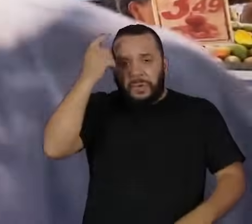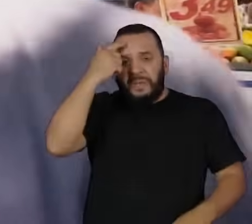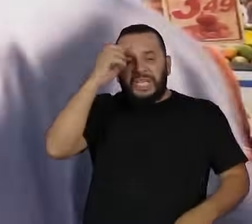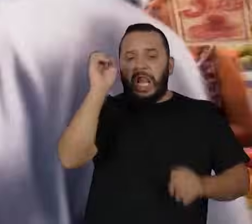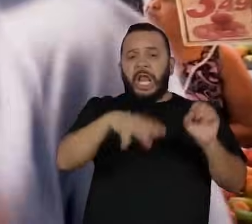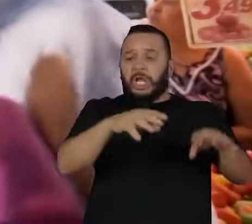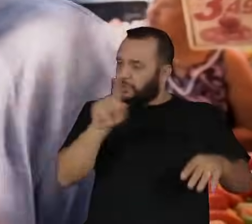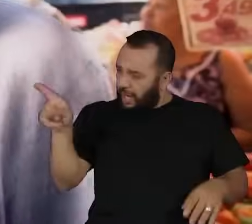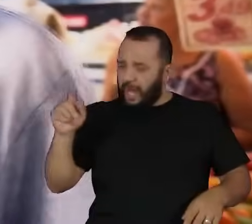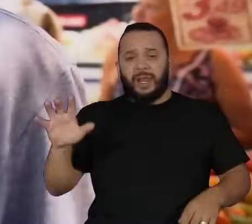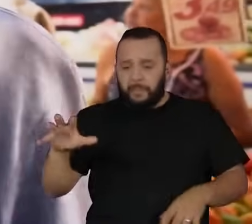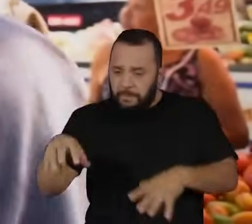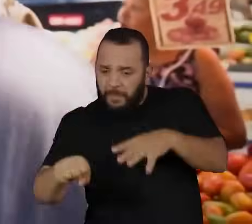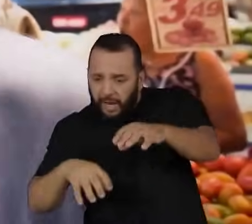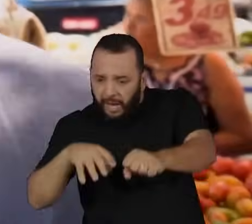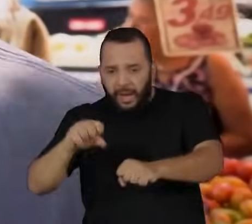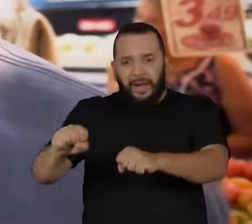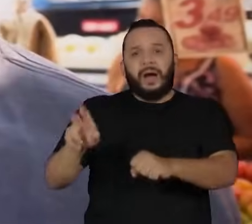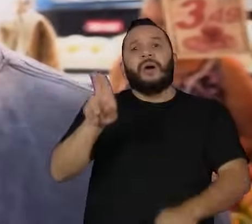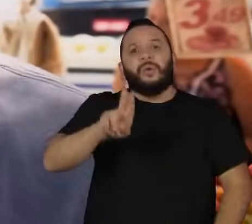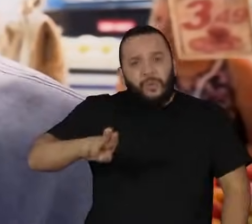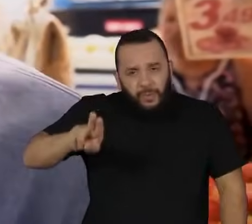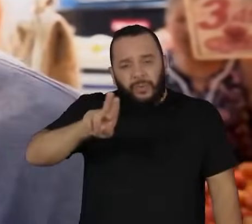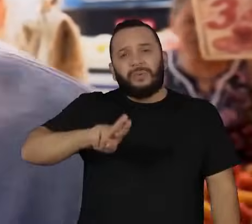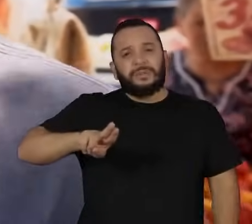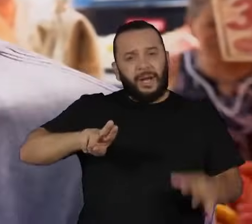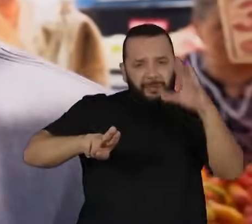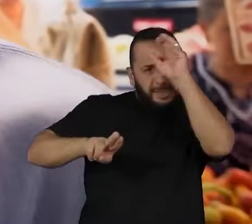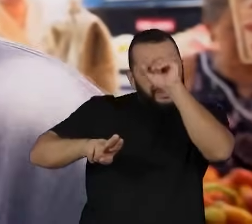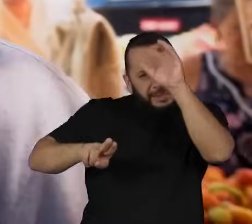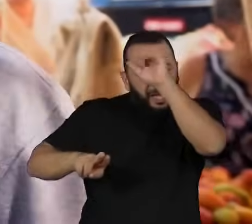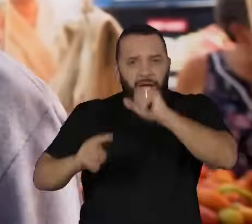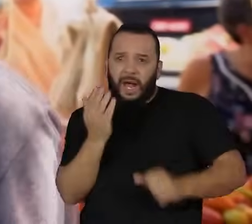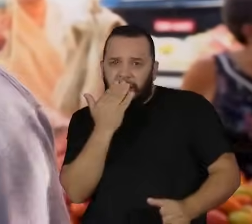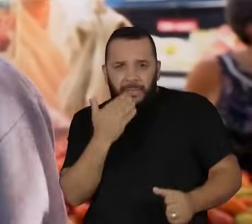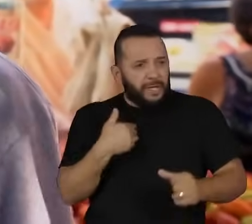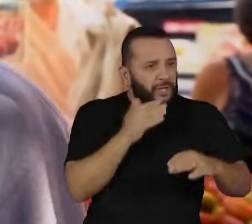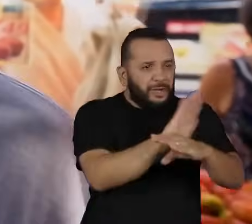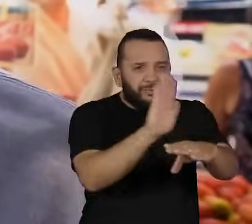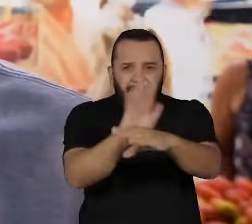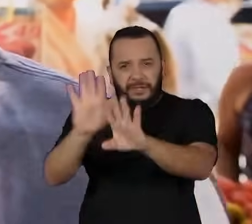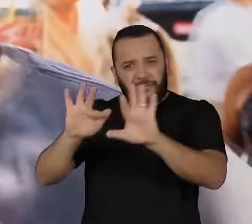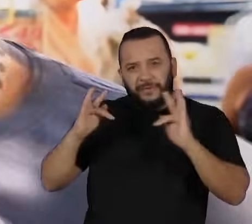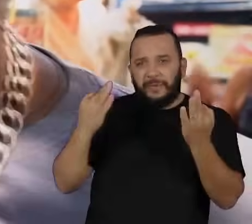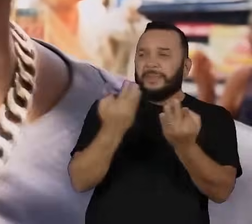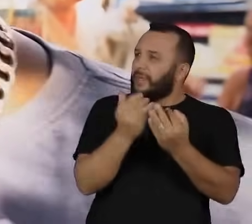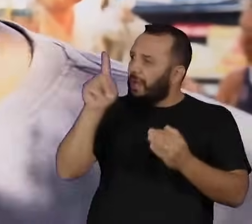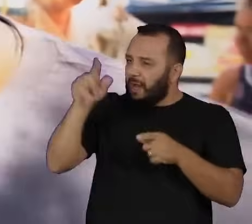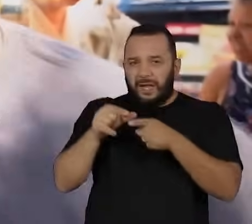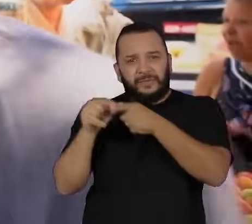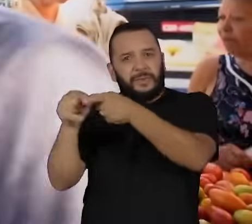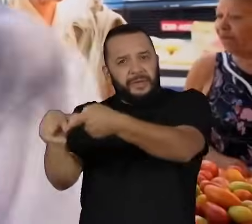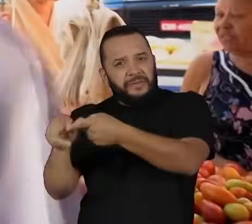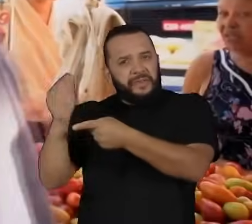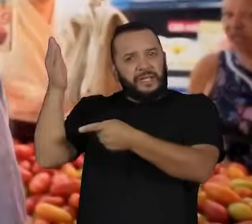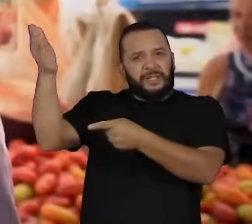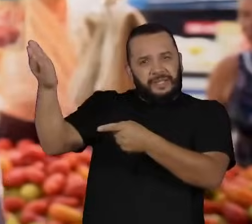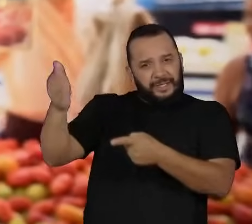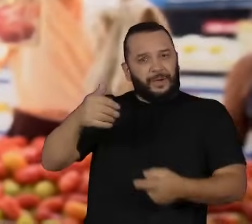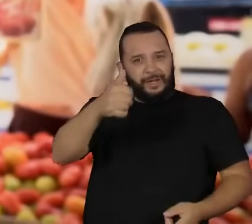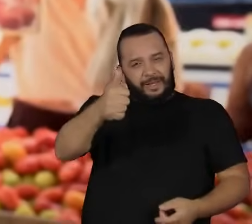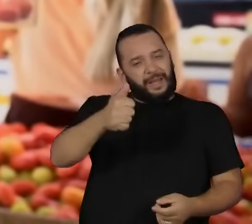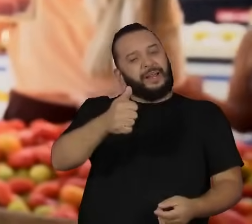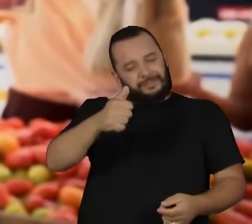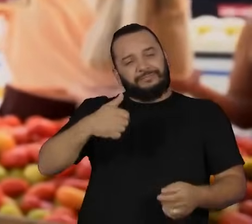destruindo. Mas graças a Deus tá servindo de aprendizado, tá alimentando várias famílias lá do gueto das comunidades. Dá licença com